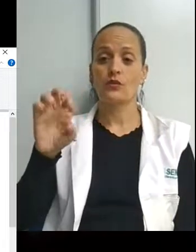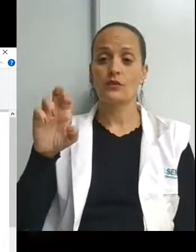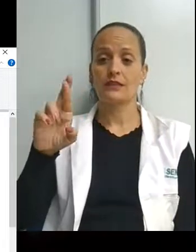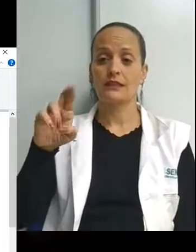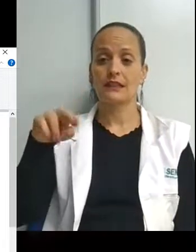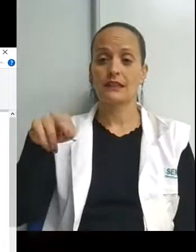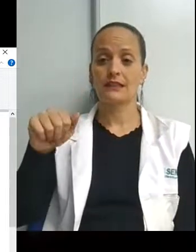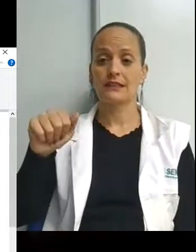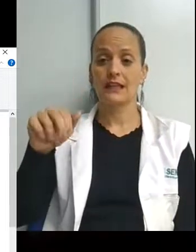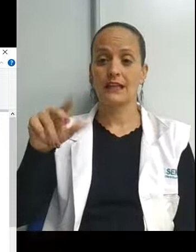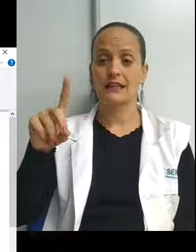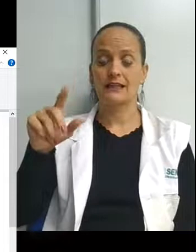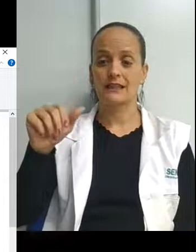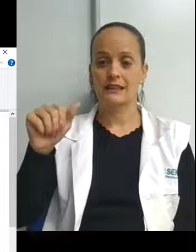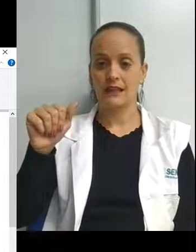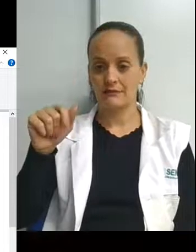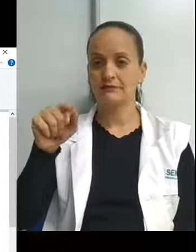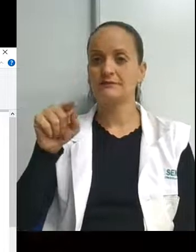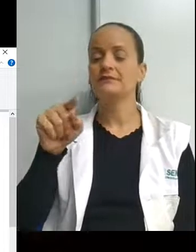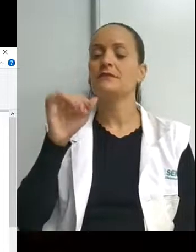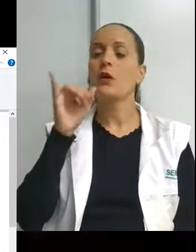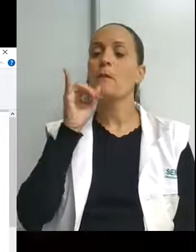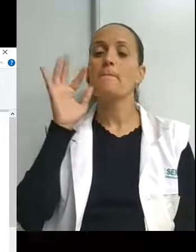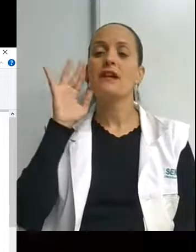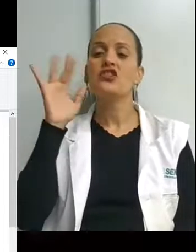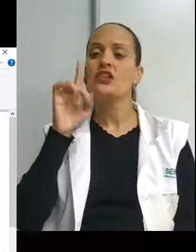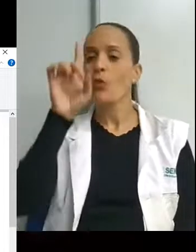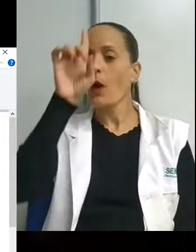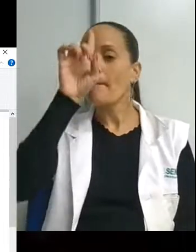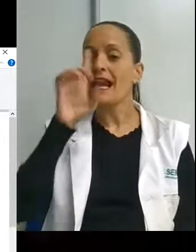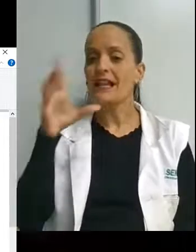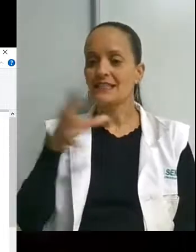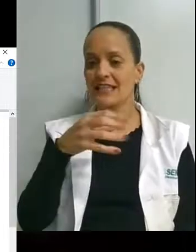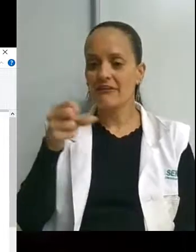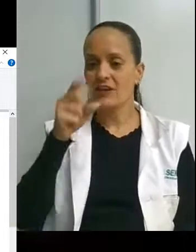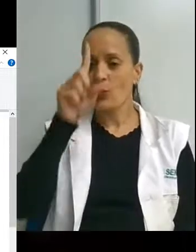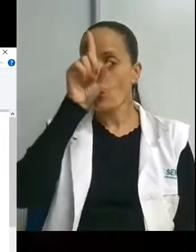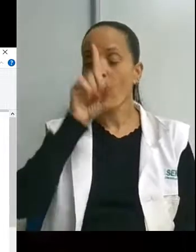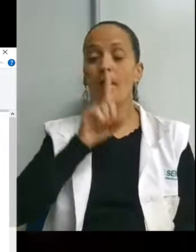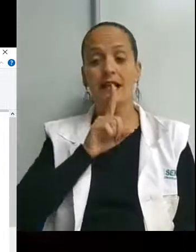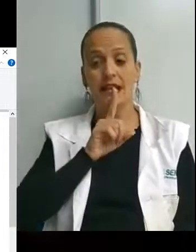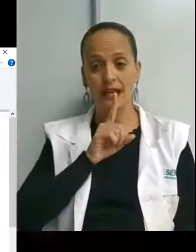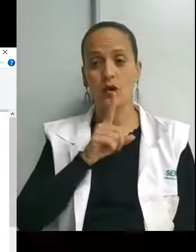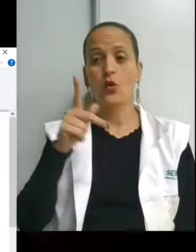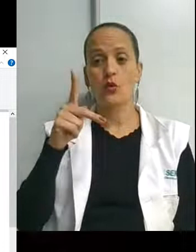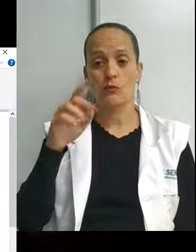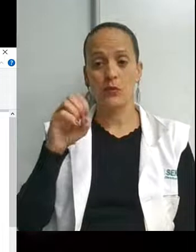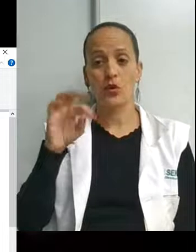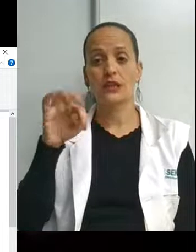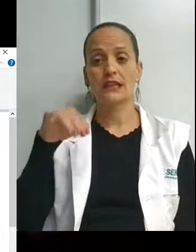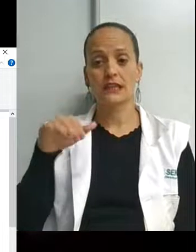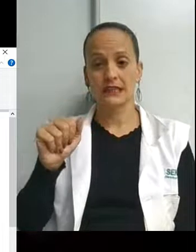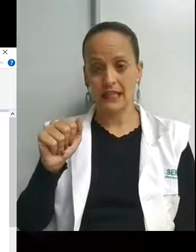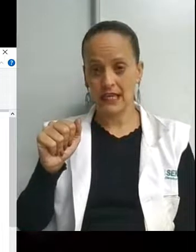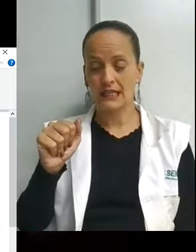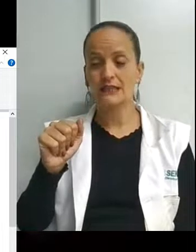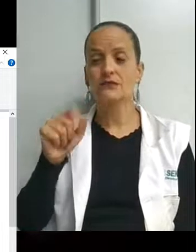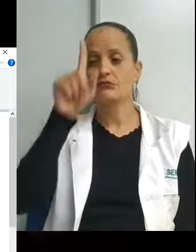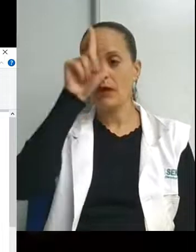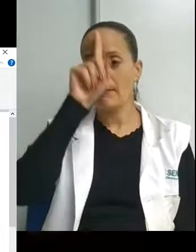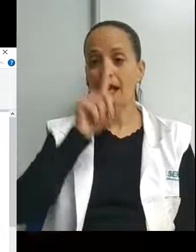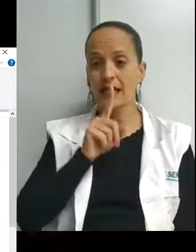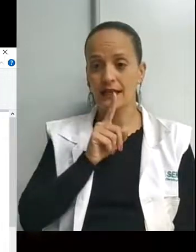aqui é comparada, né, ao líquido da cerveja, que é o que realmente vai realizar trabalho, né, o que vai deixar o caboclo bêbado aí, né, se ele